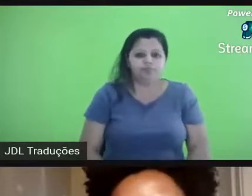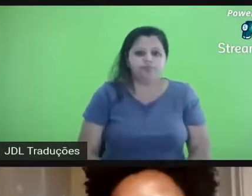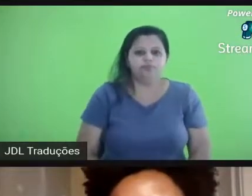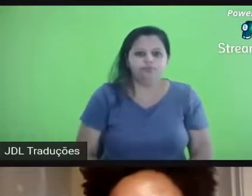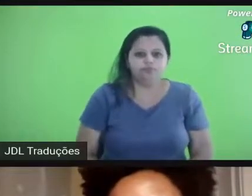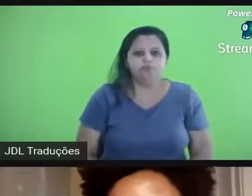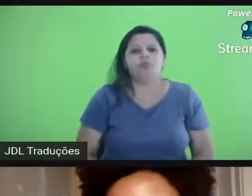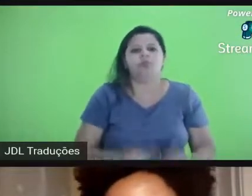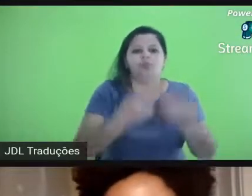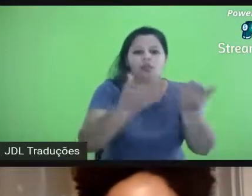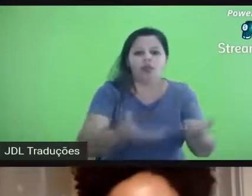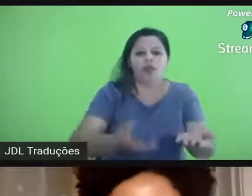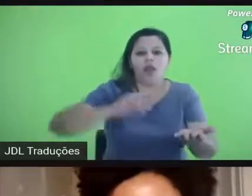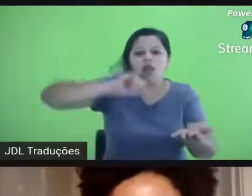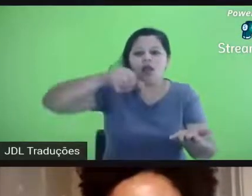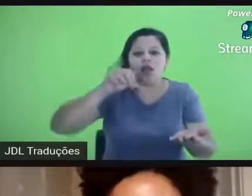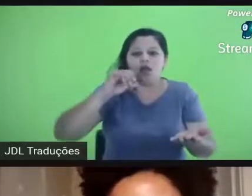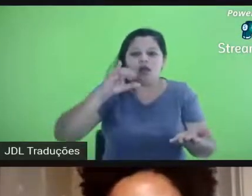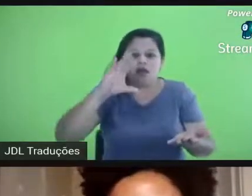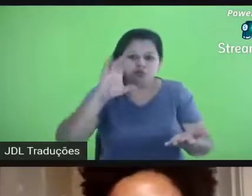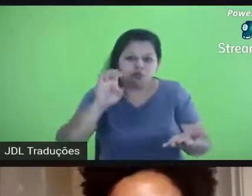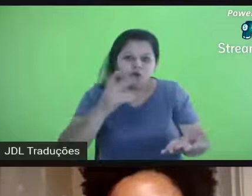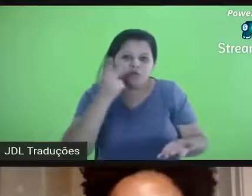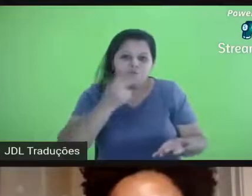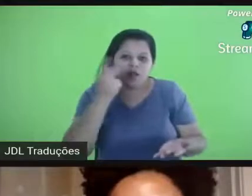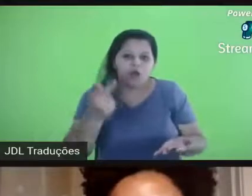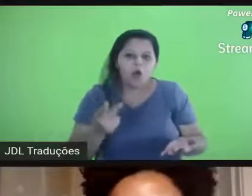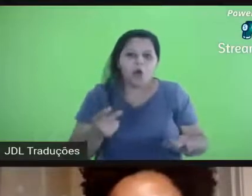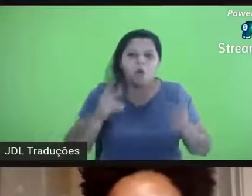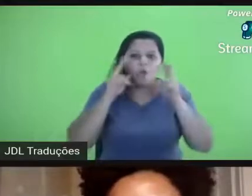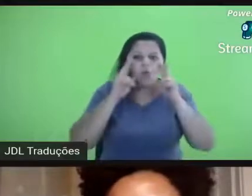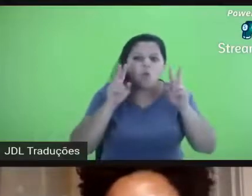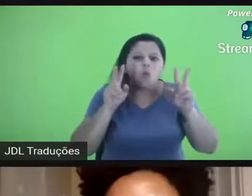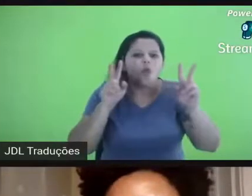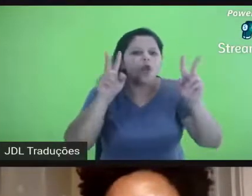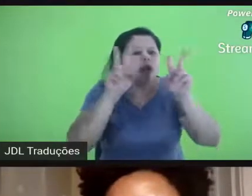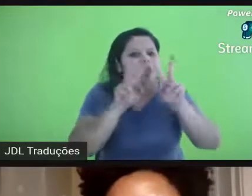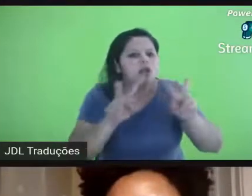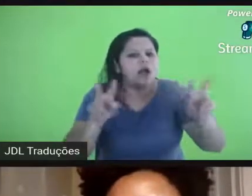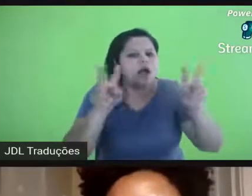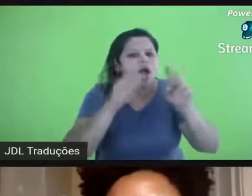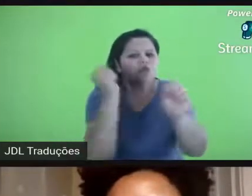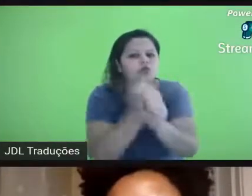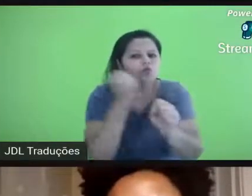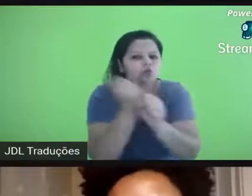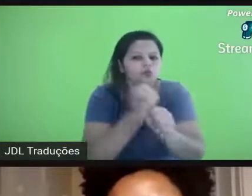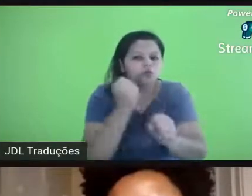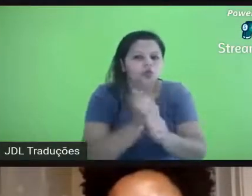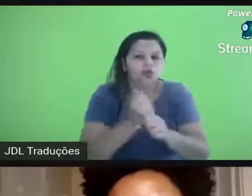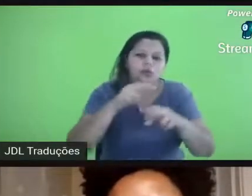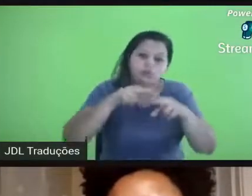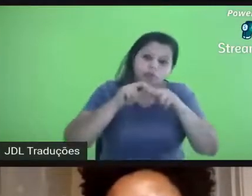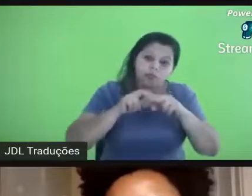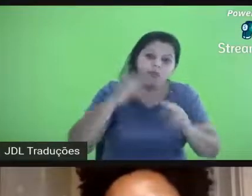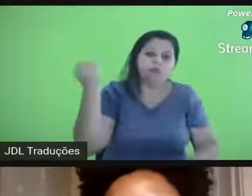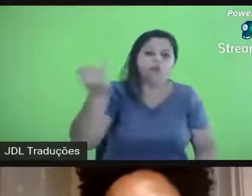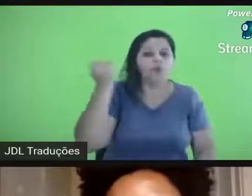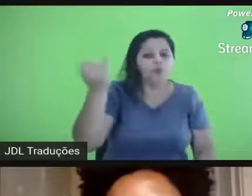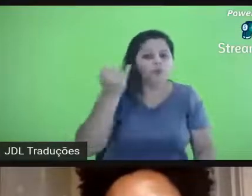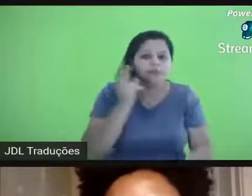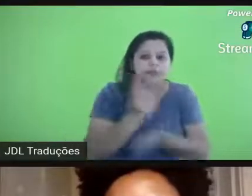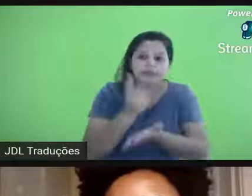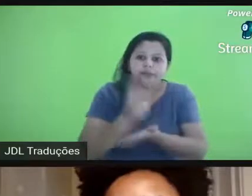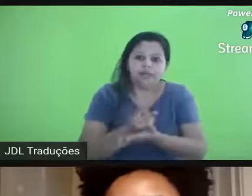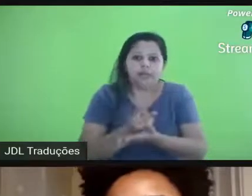né, sobre esse olhar de construir, né, e não ficar sempre como uma resposta,